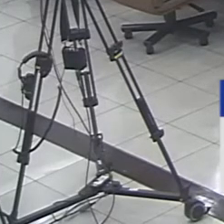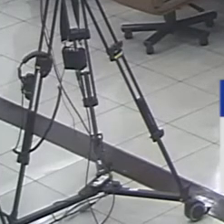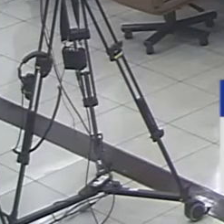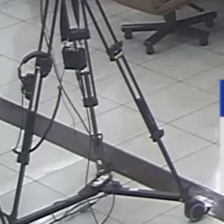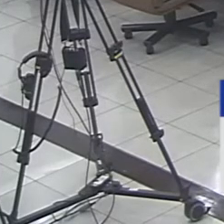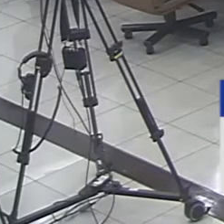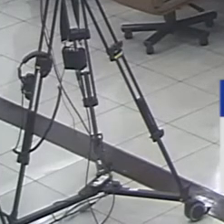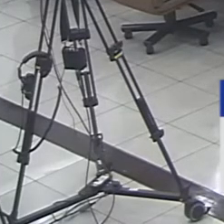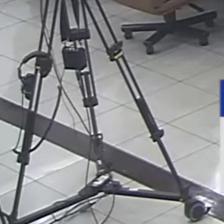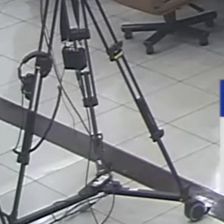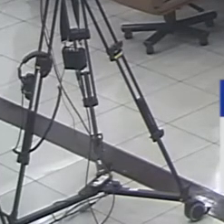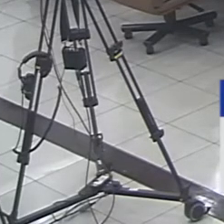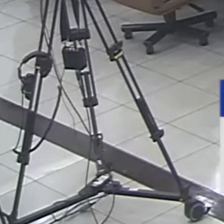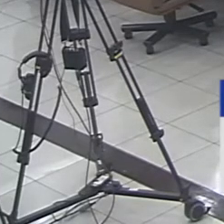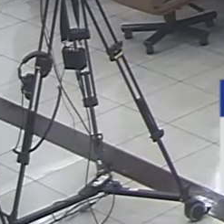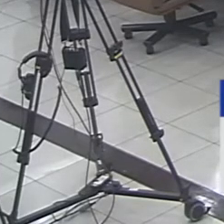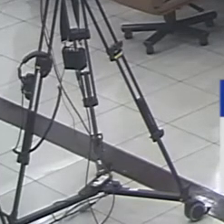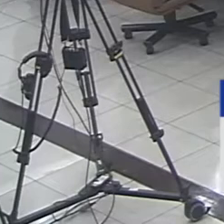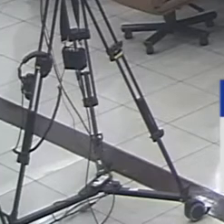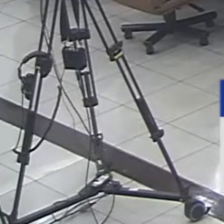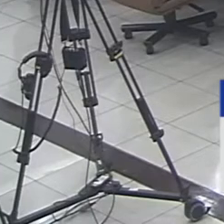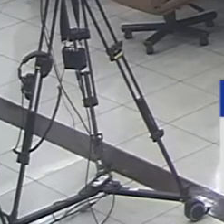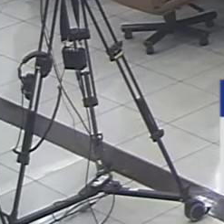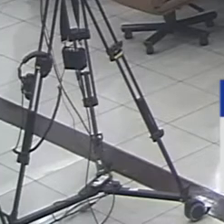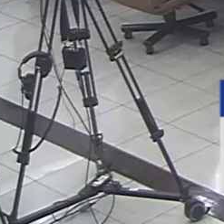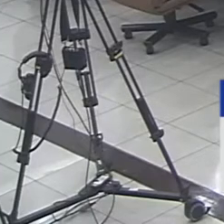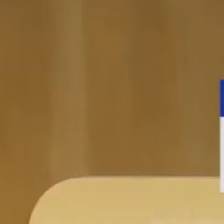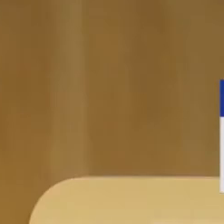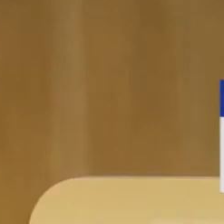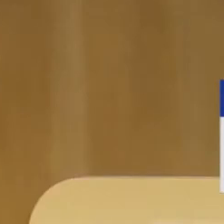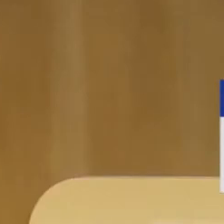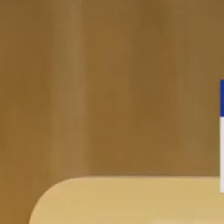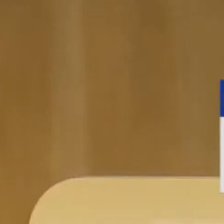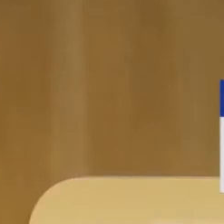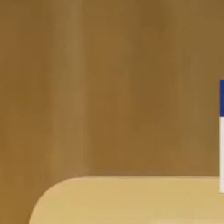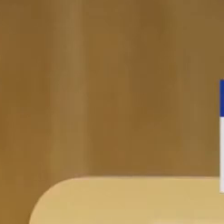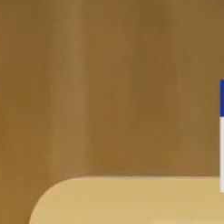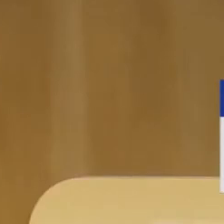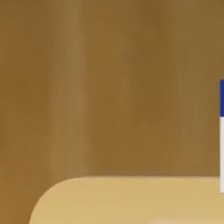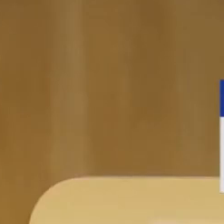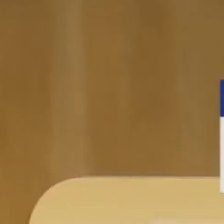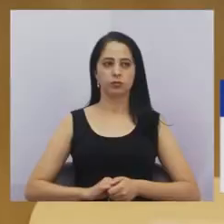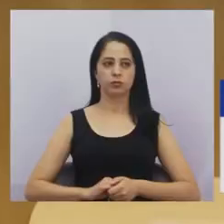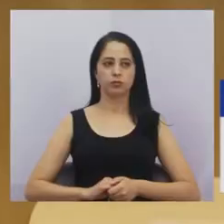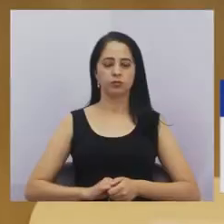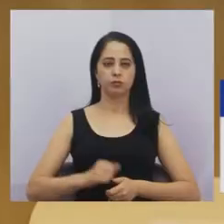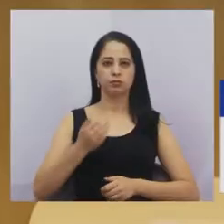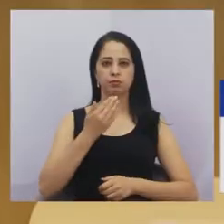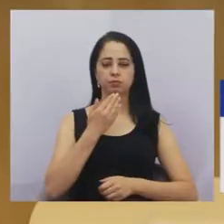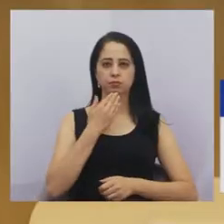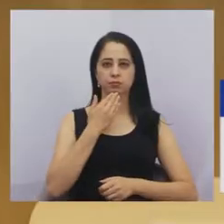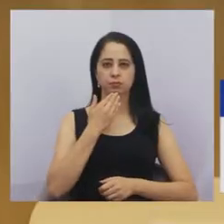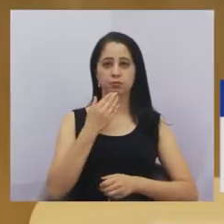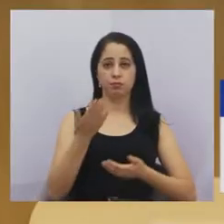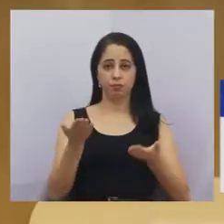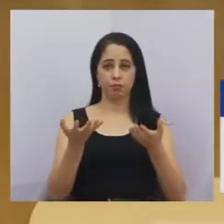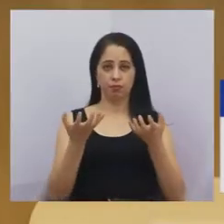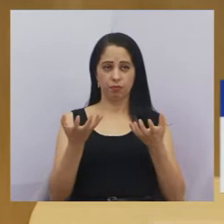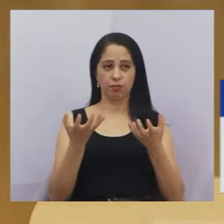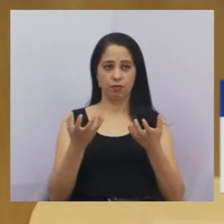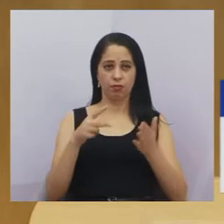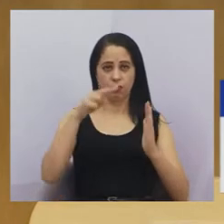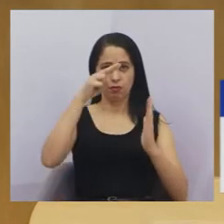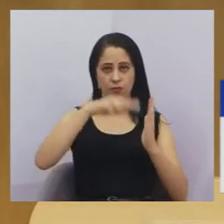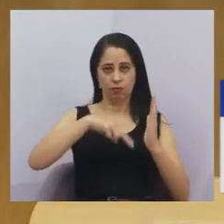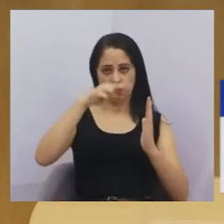Eu gostaria. Alô, alô, alô, alô. Eu gostaria de que está lendo a